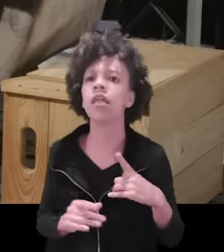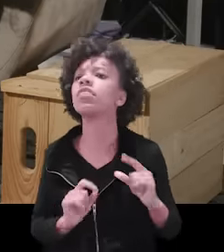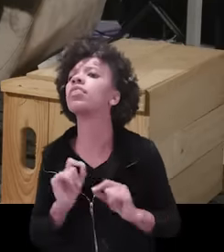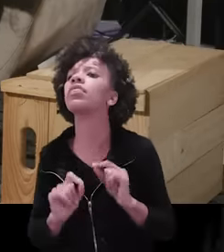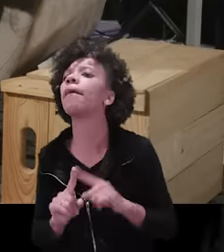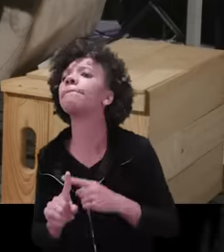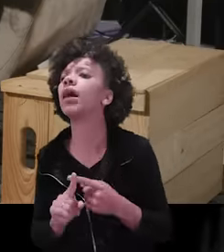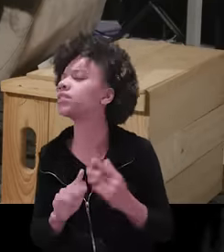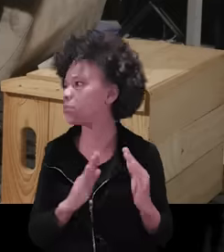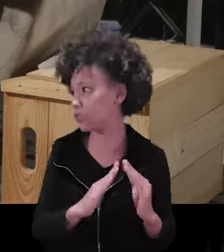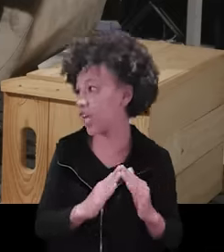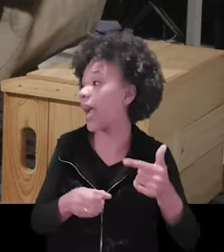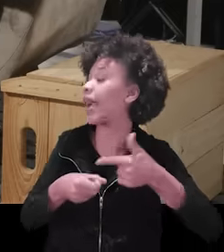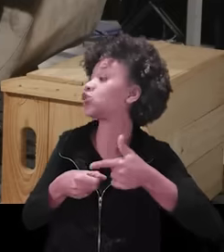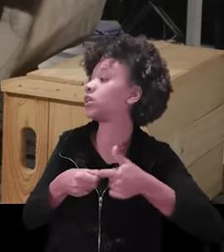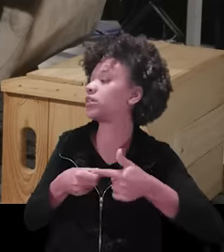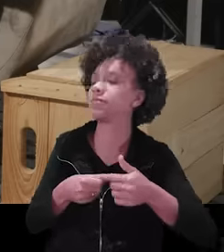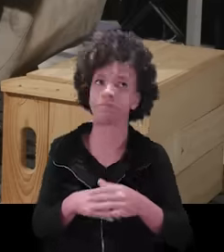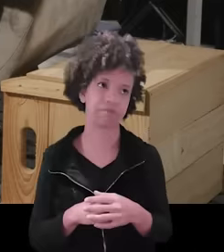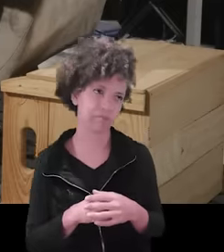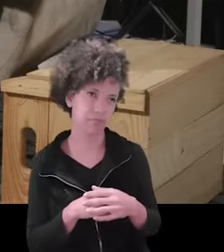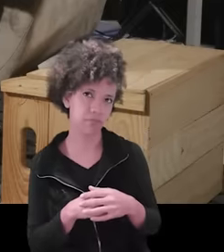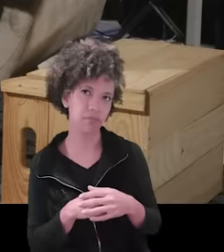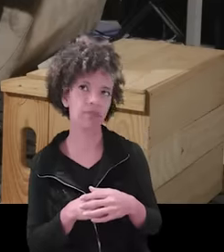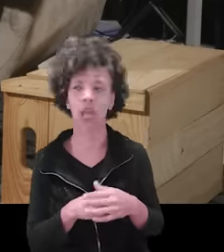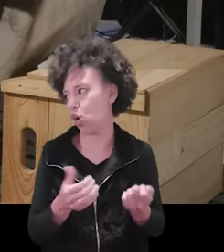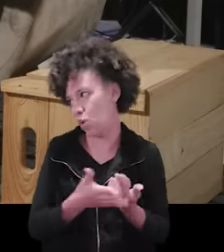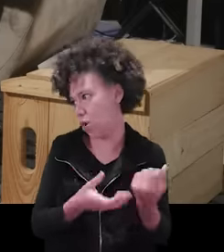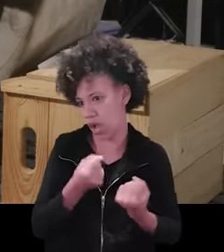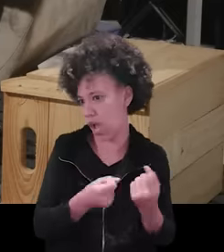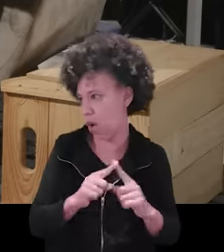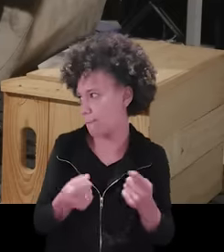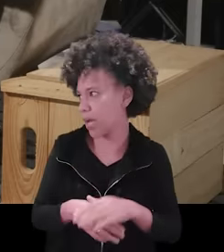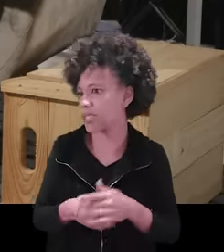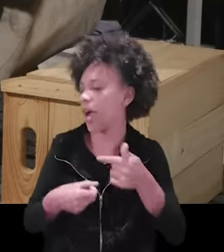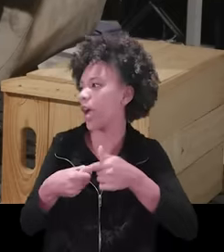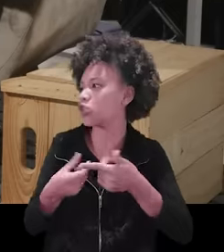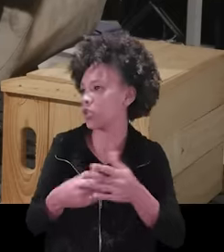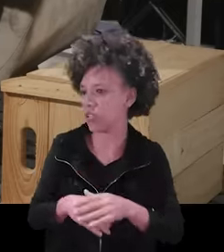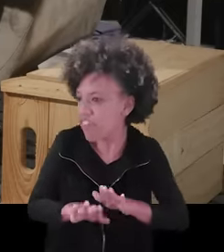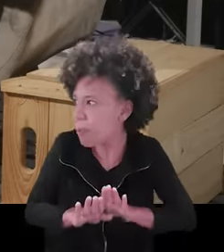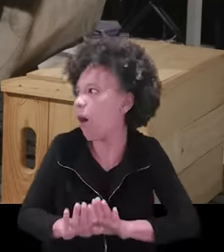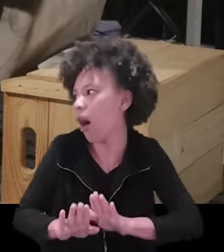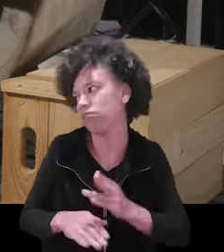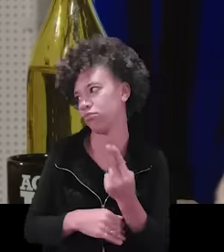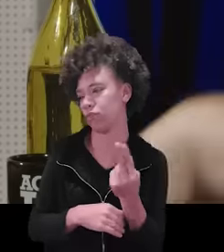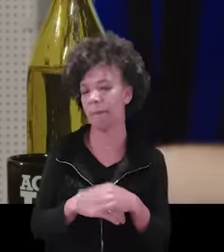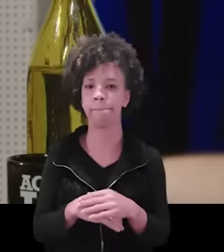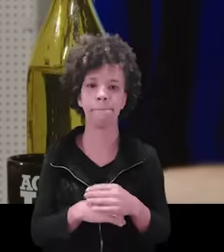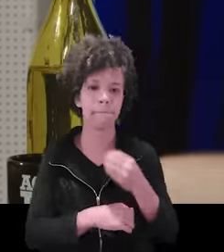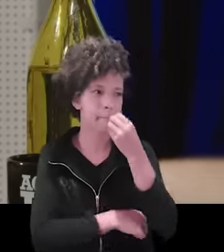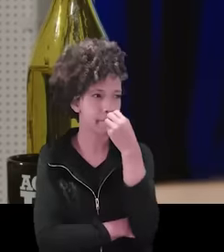começar Tem mais alguma coisa aqui moradia gasolina gasolina botou o carro uma bolo não botou a gasolina empurrando